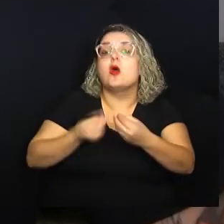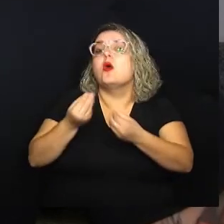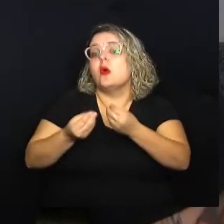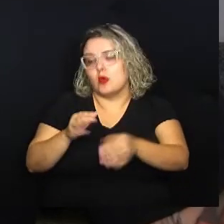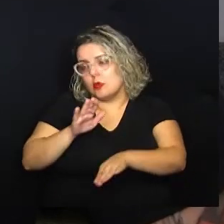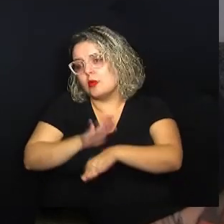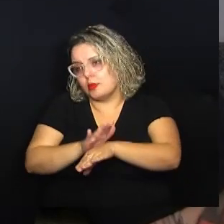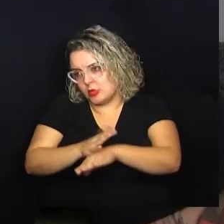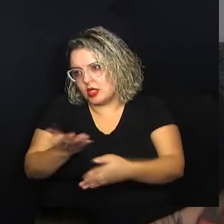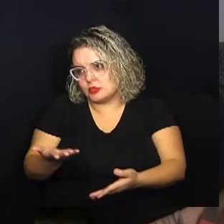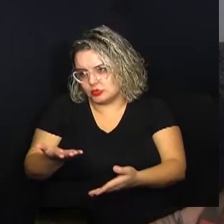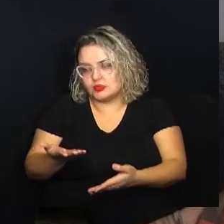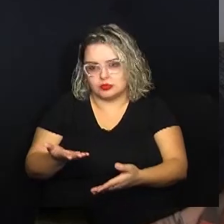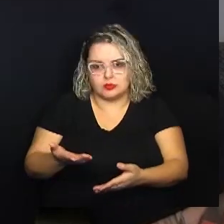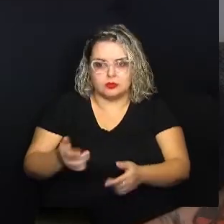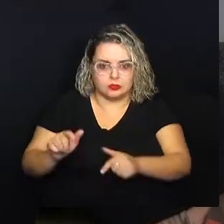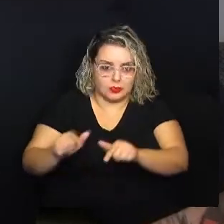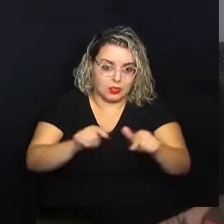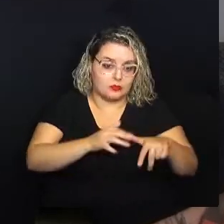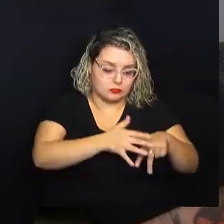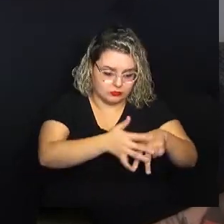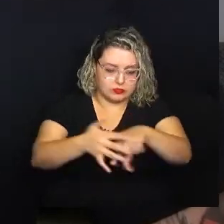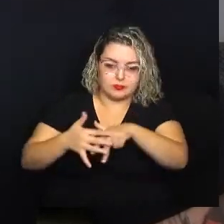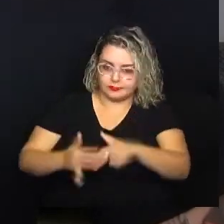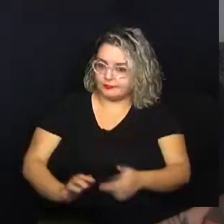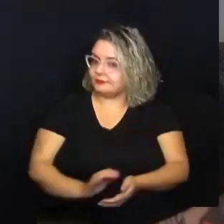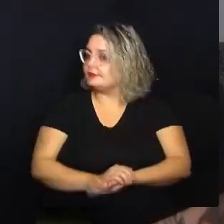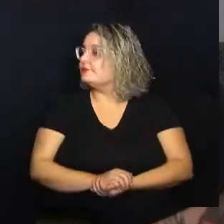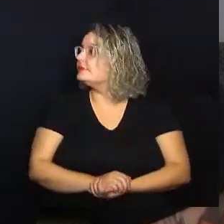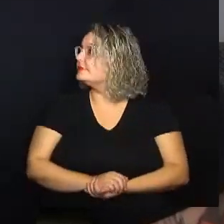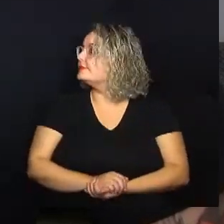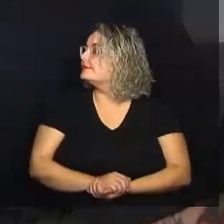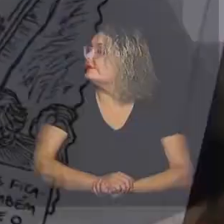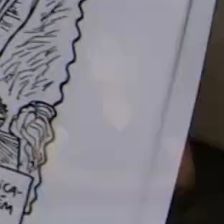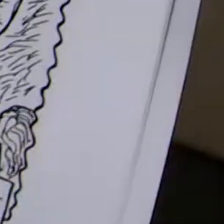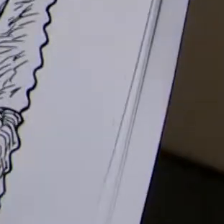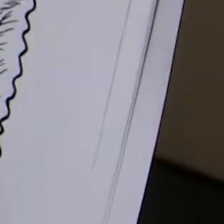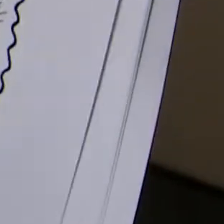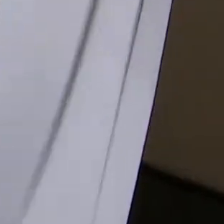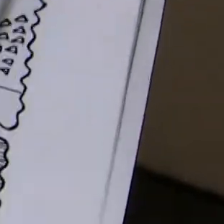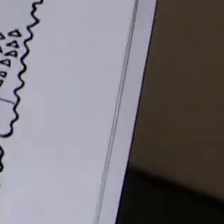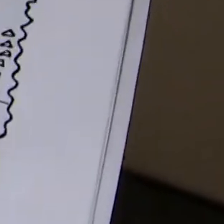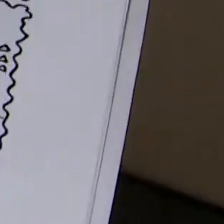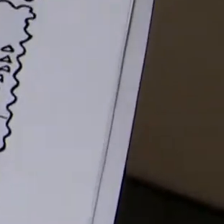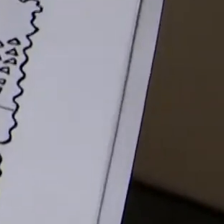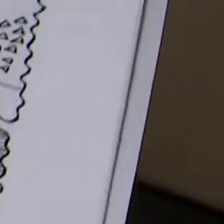nessas questões mais práticas de como realmente ajudar e auxiliar com esses pacientes.